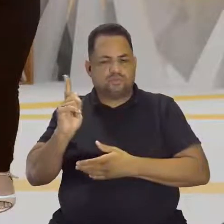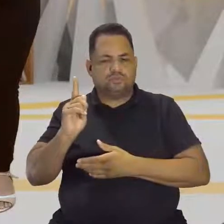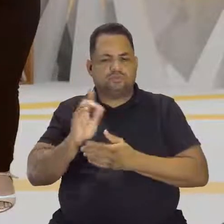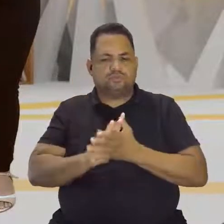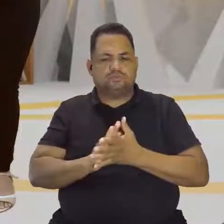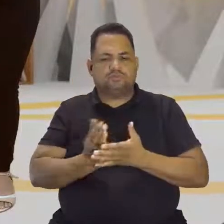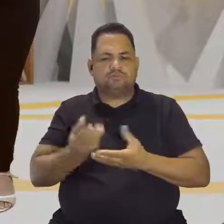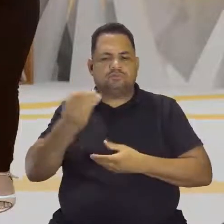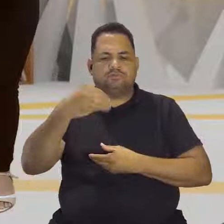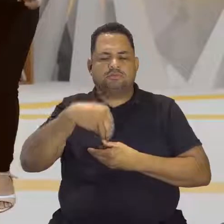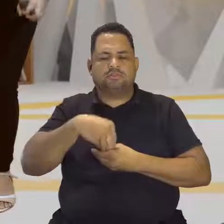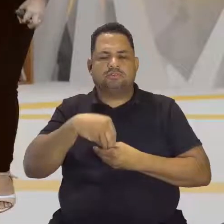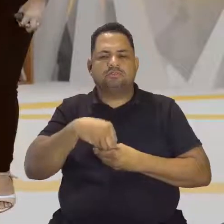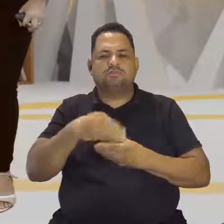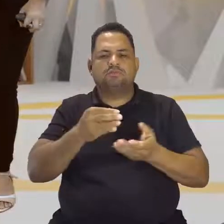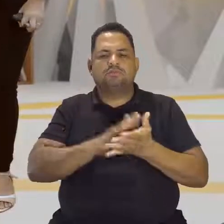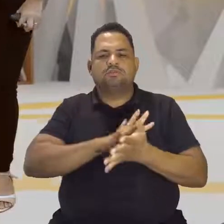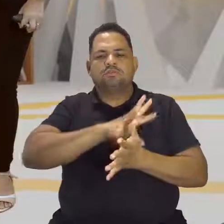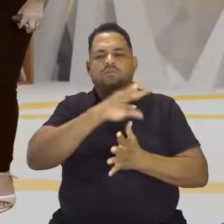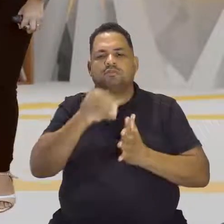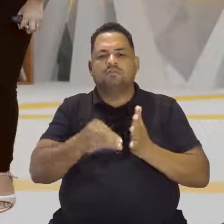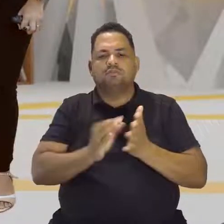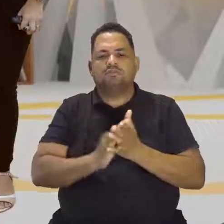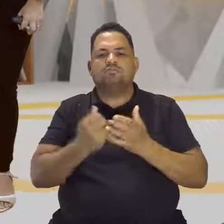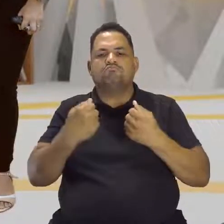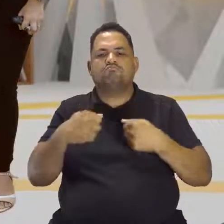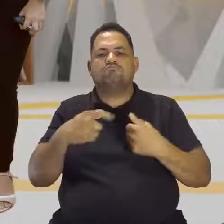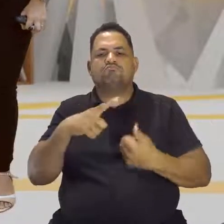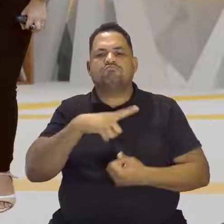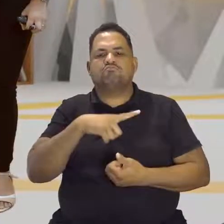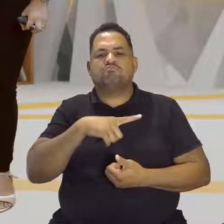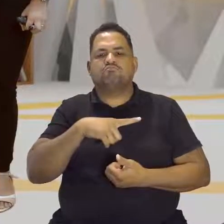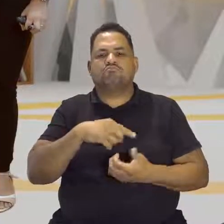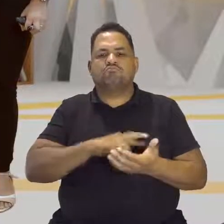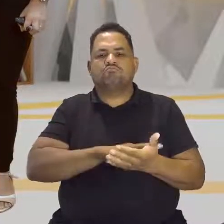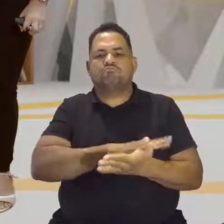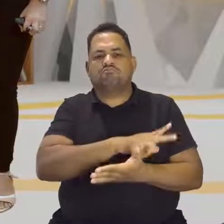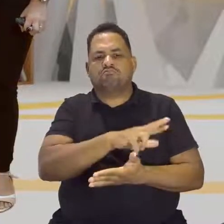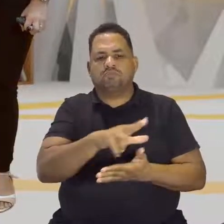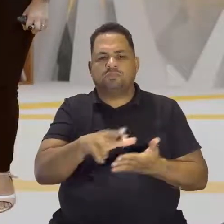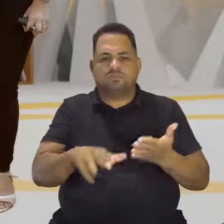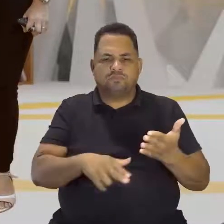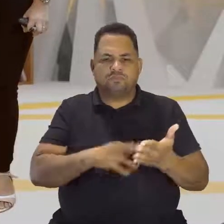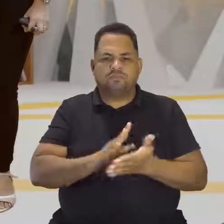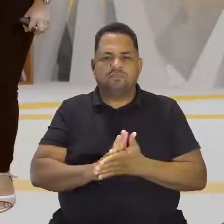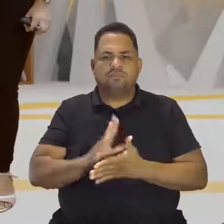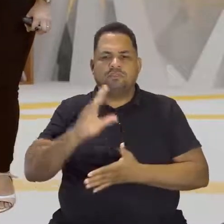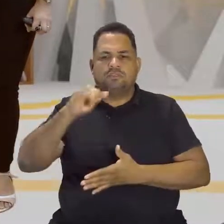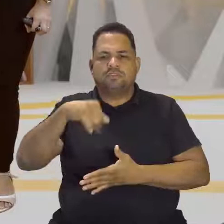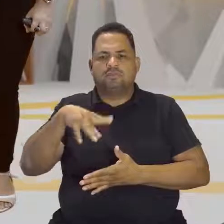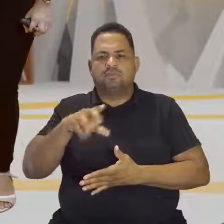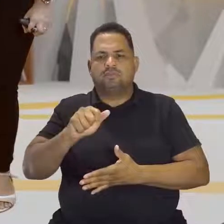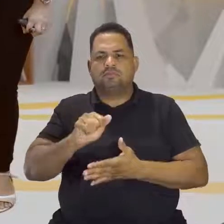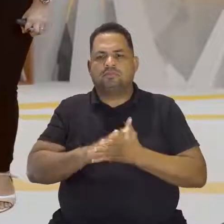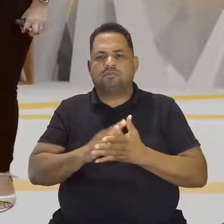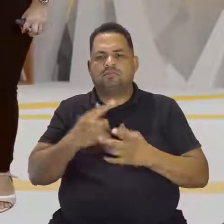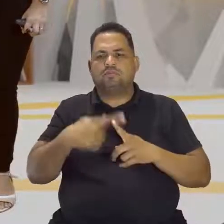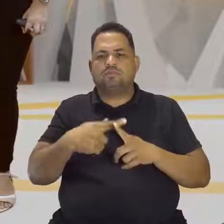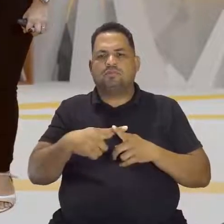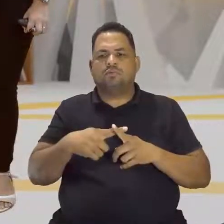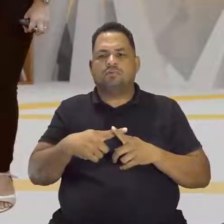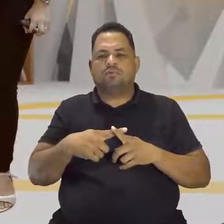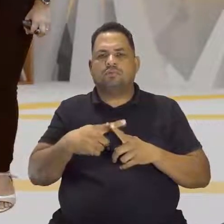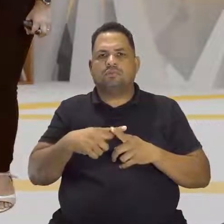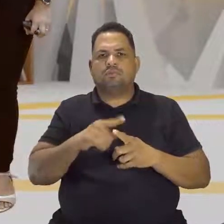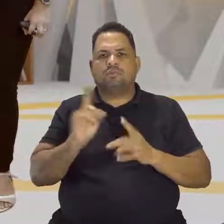né, que a Amazônia, a gente pode até considerar que existem várias Amazônias. Por quê? Porque cada estado